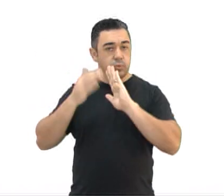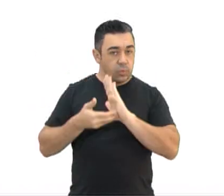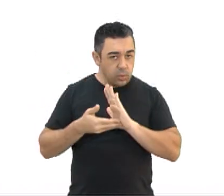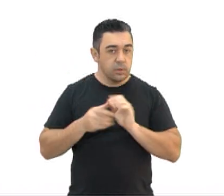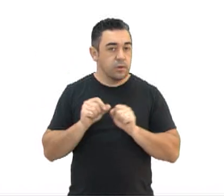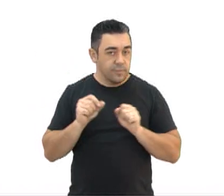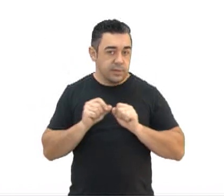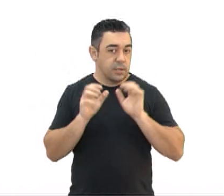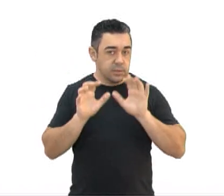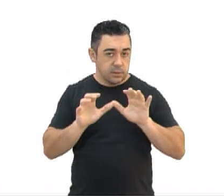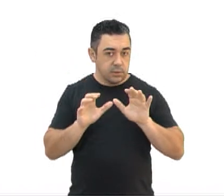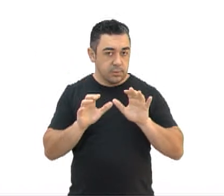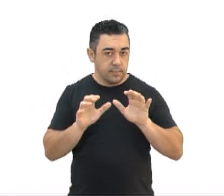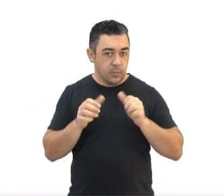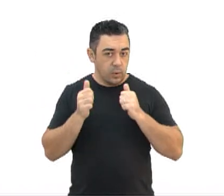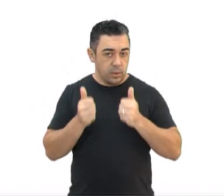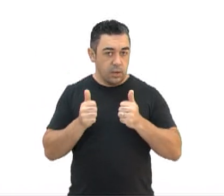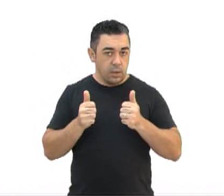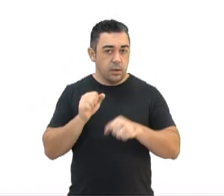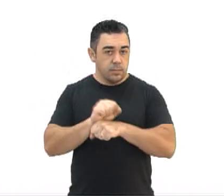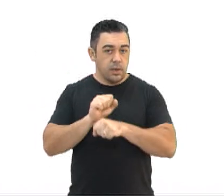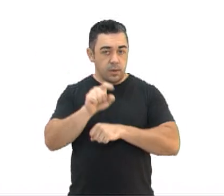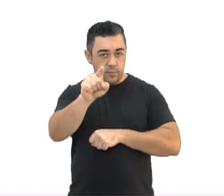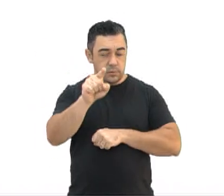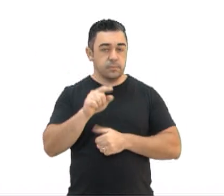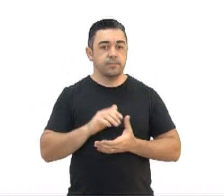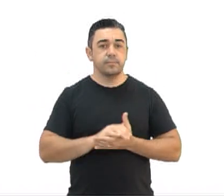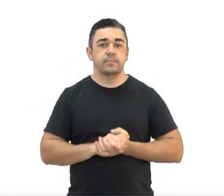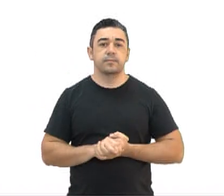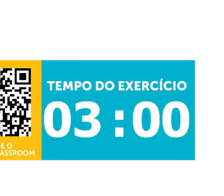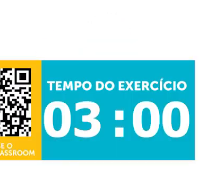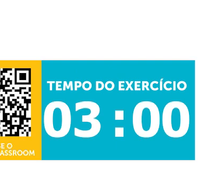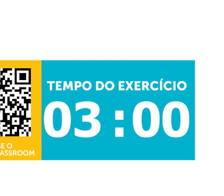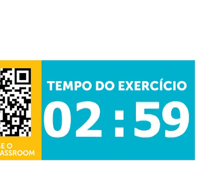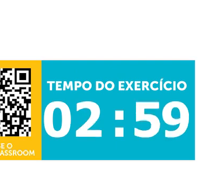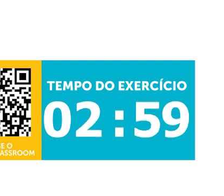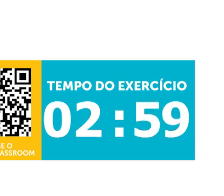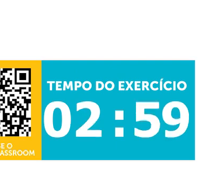da outra matriz, tá bom? Então, a professora vai dar um tempinho aí para vocês.